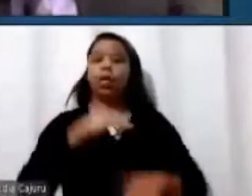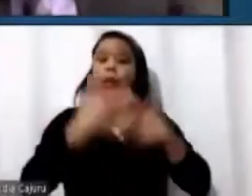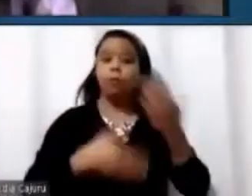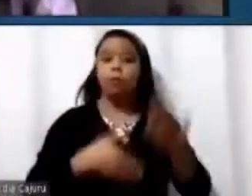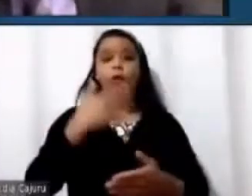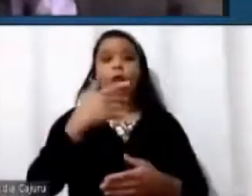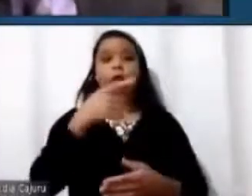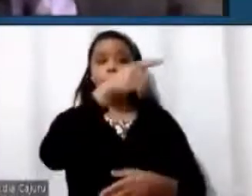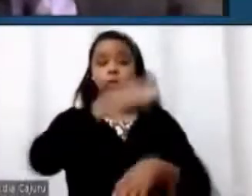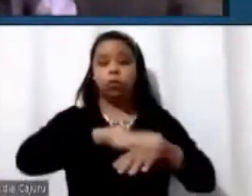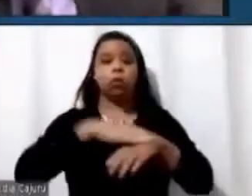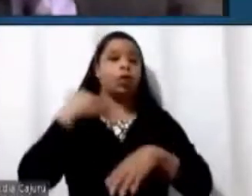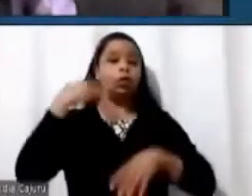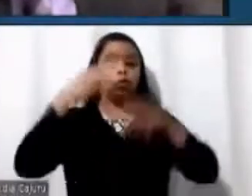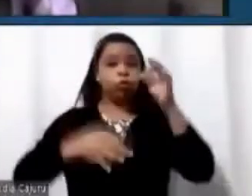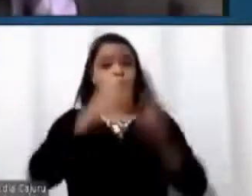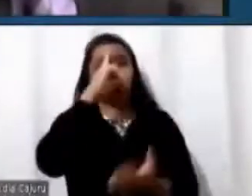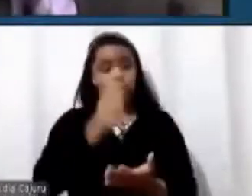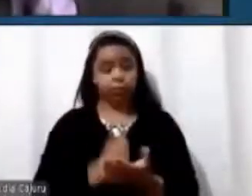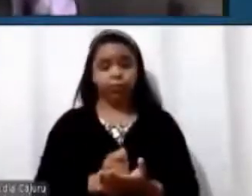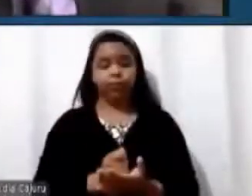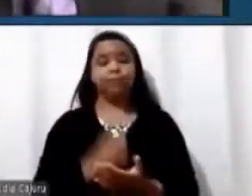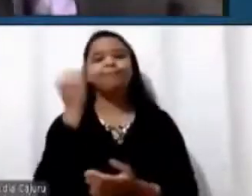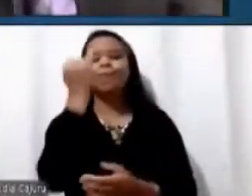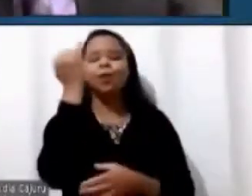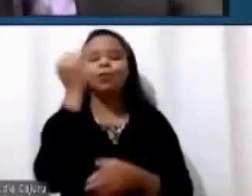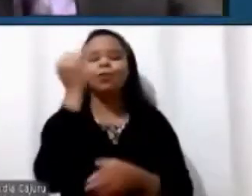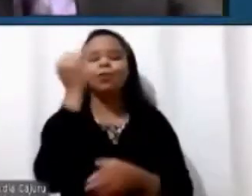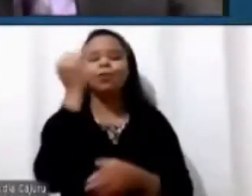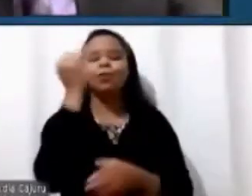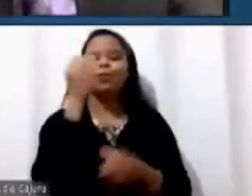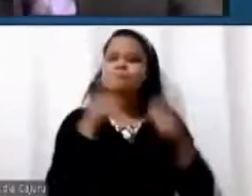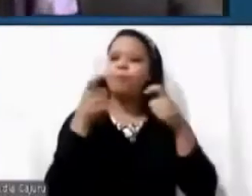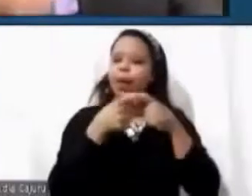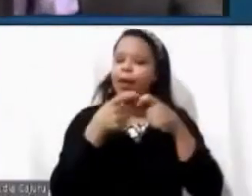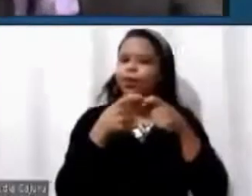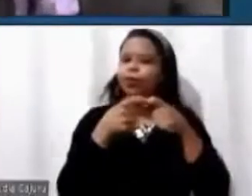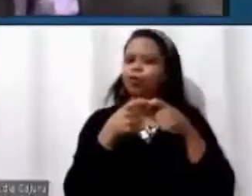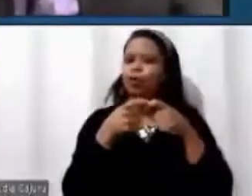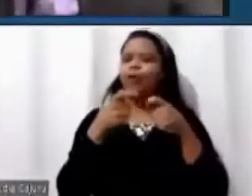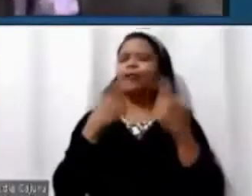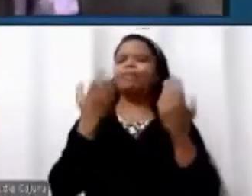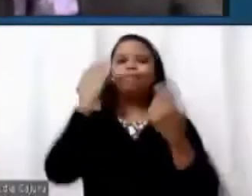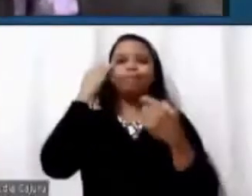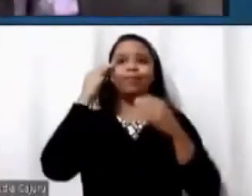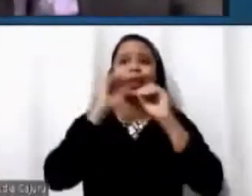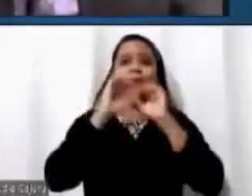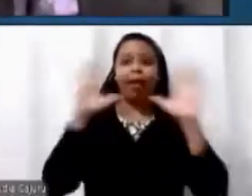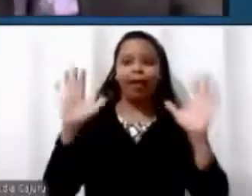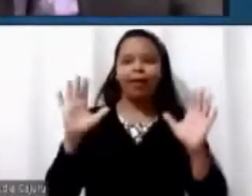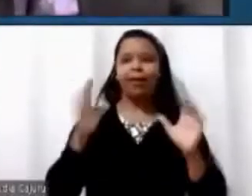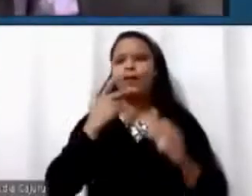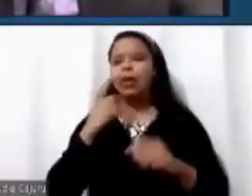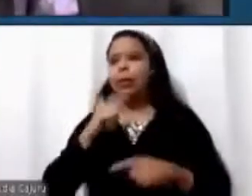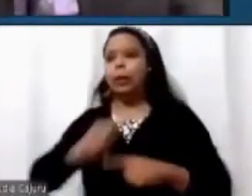o médico, ele necessita motivar a sua decisão de tornar inacessível aí ao